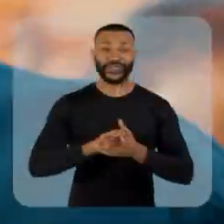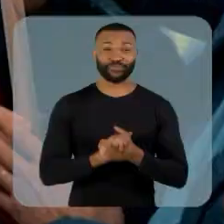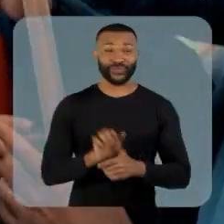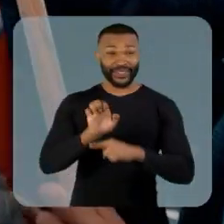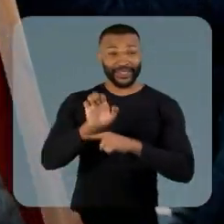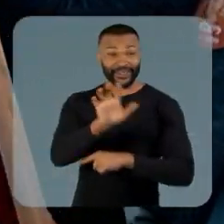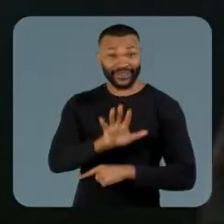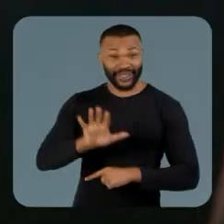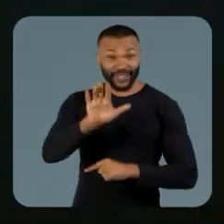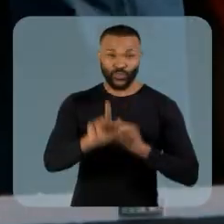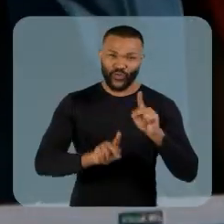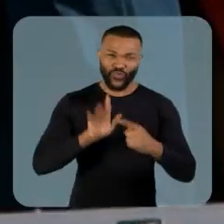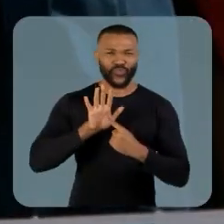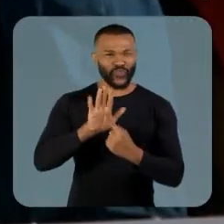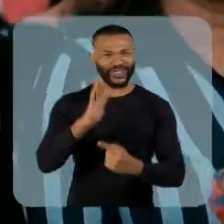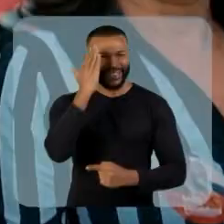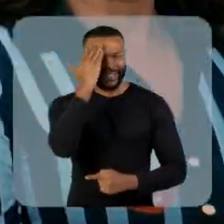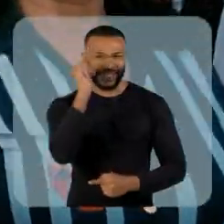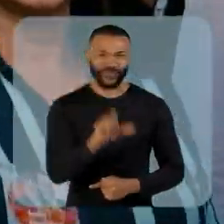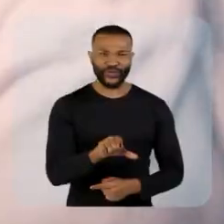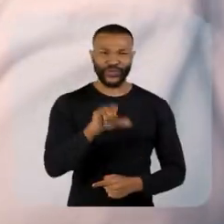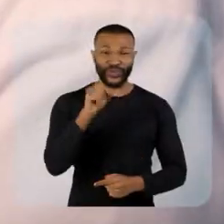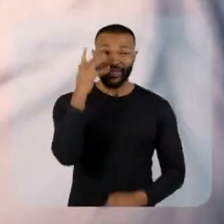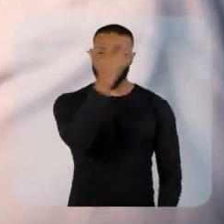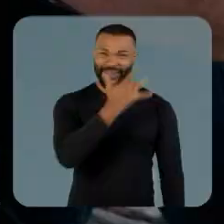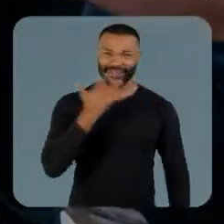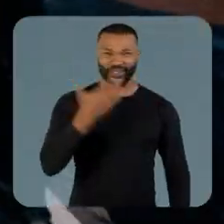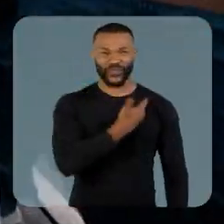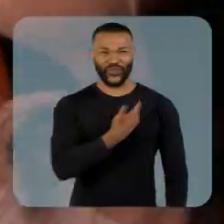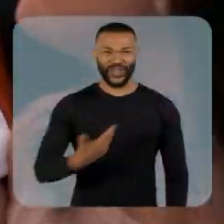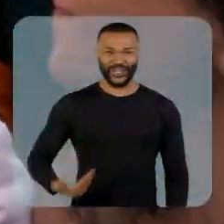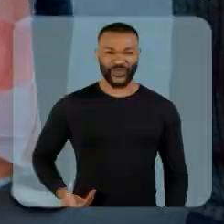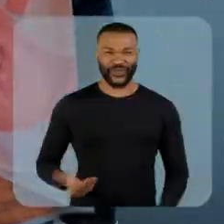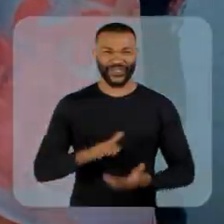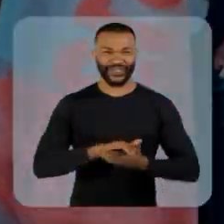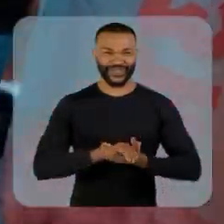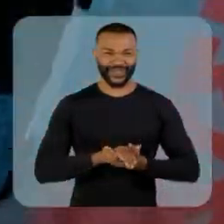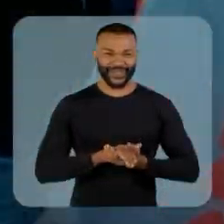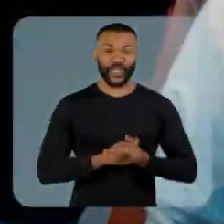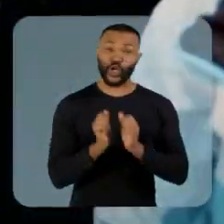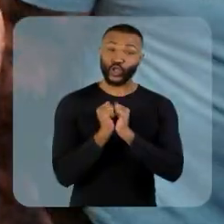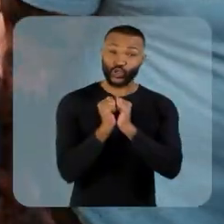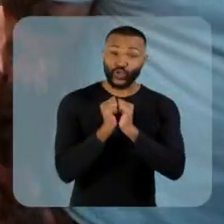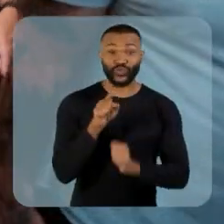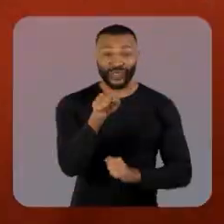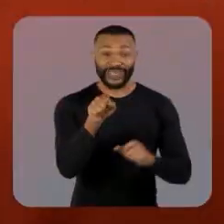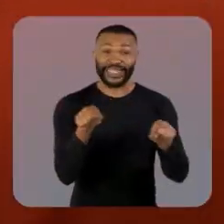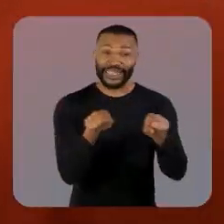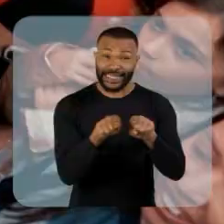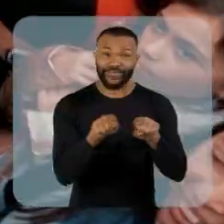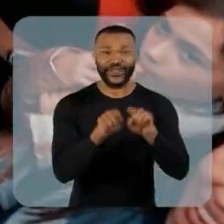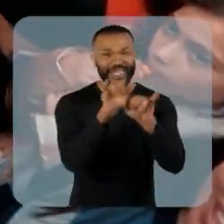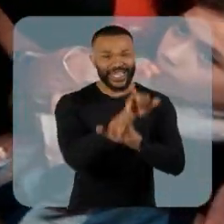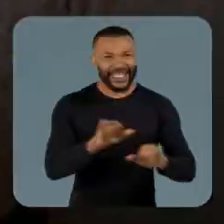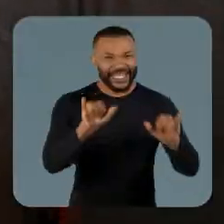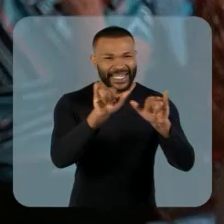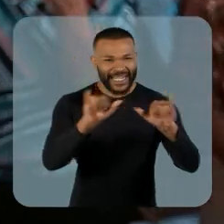todo o estado, o povo mostra que sabe escolher. É Haddad Governador. Junte-se você também